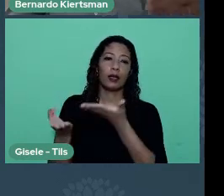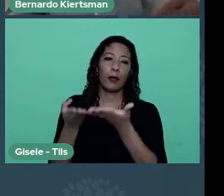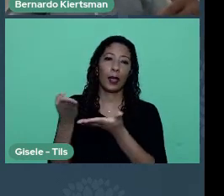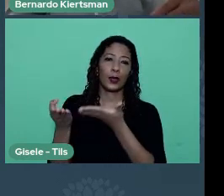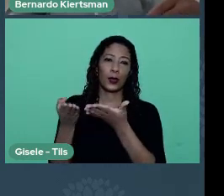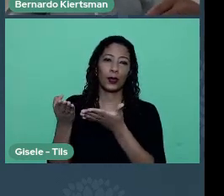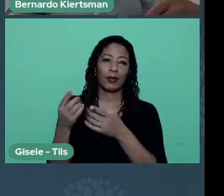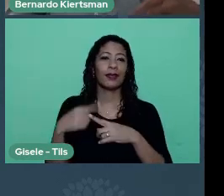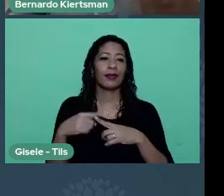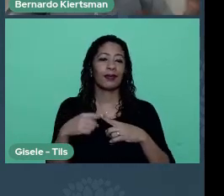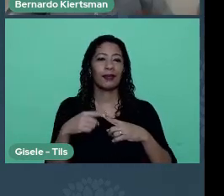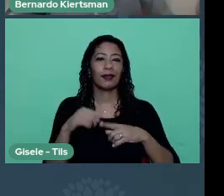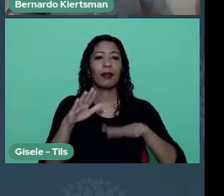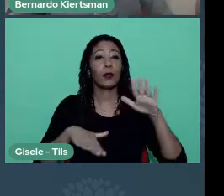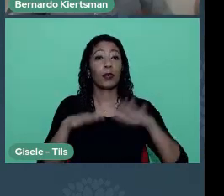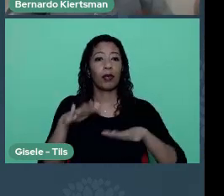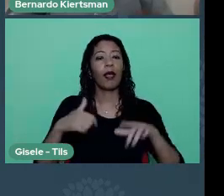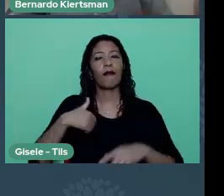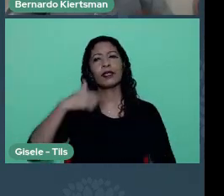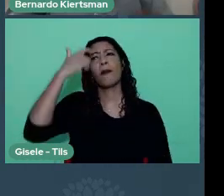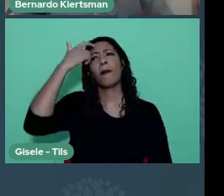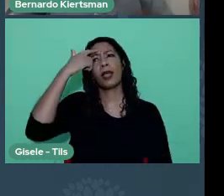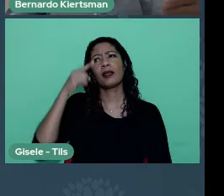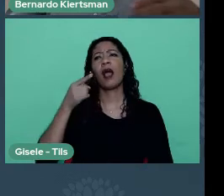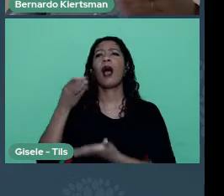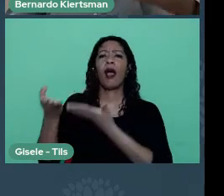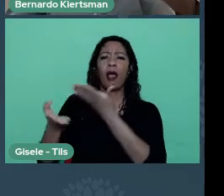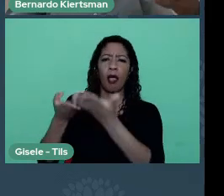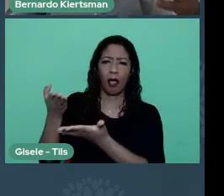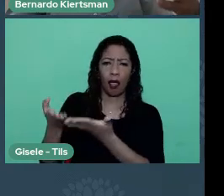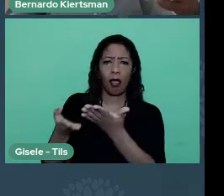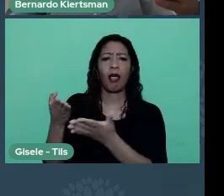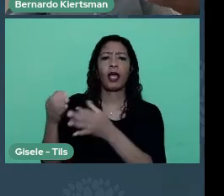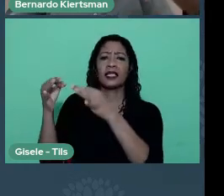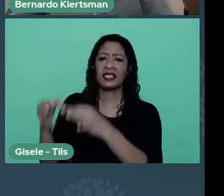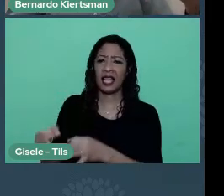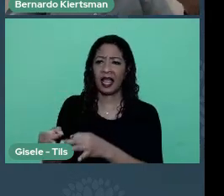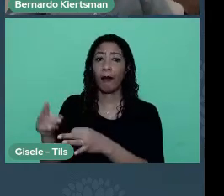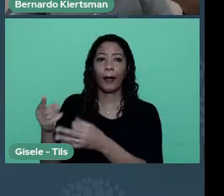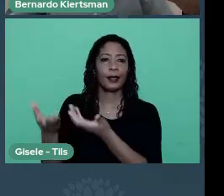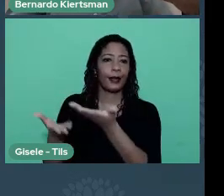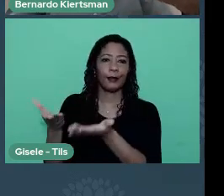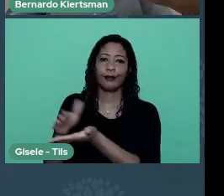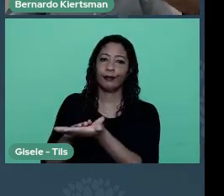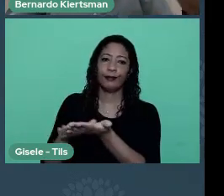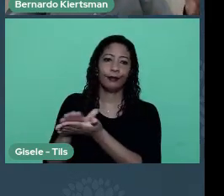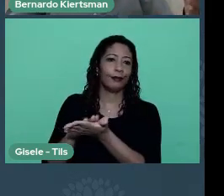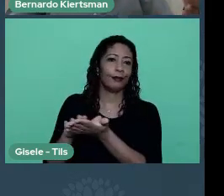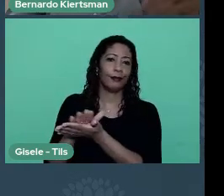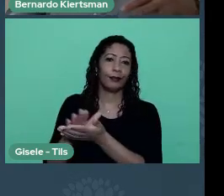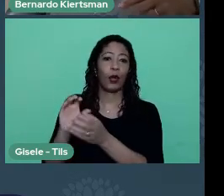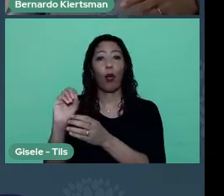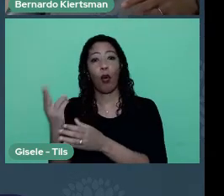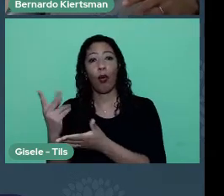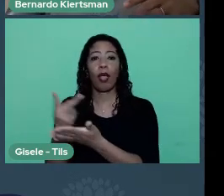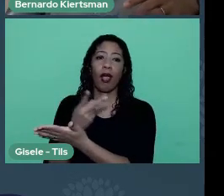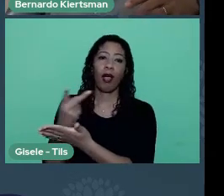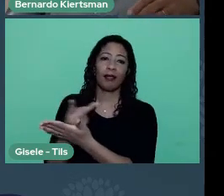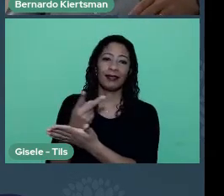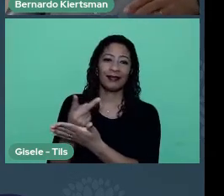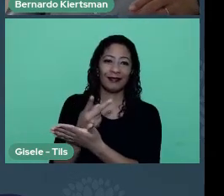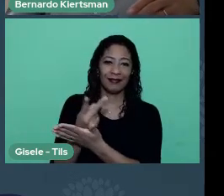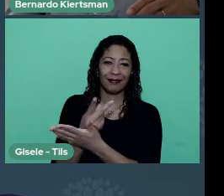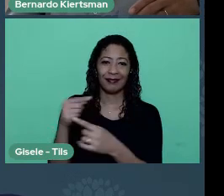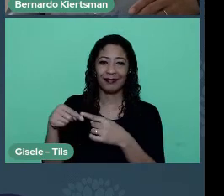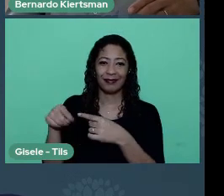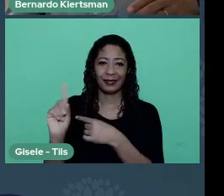muitas vezes você imagina que ela está fazendo o tratamento, mas ela não está fazendo o tratamento de uma forma adequada, está